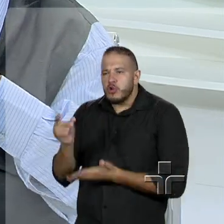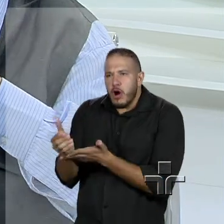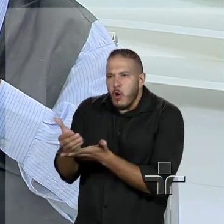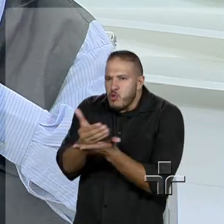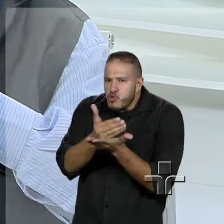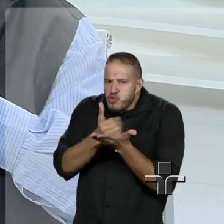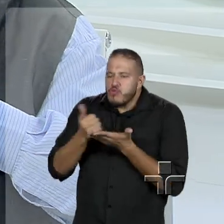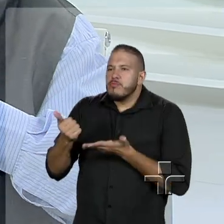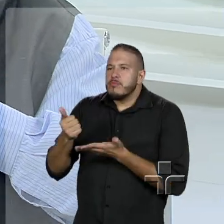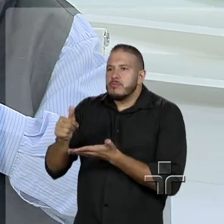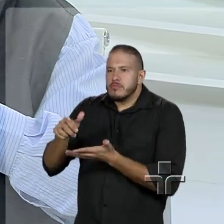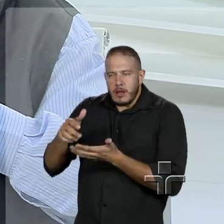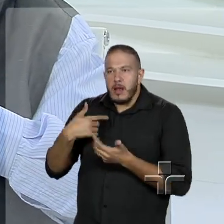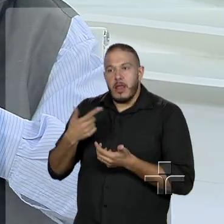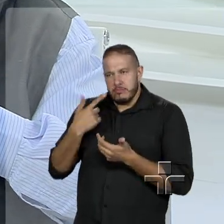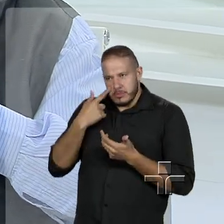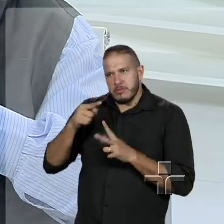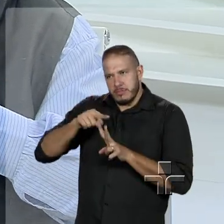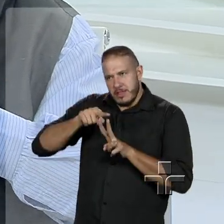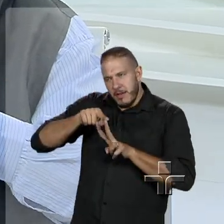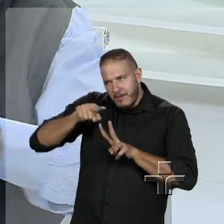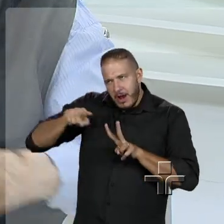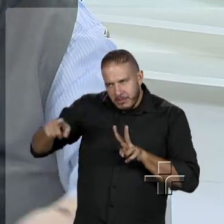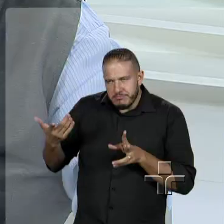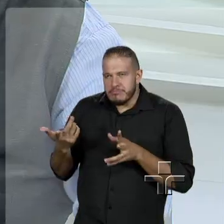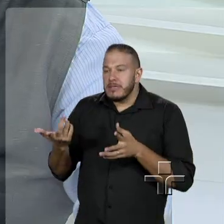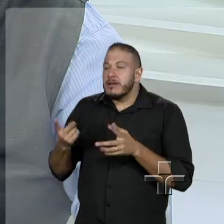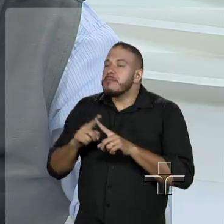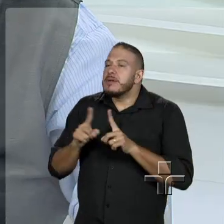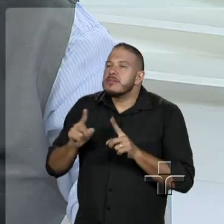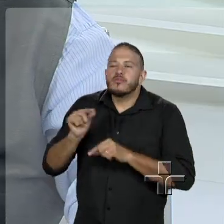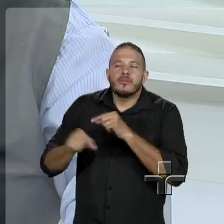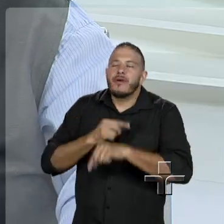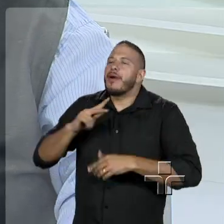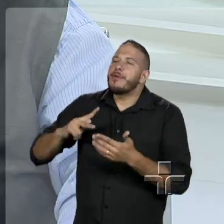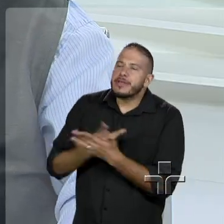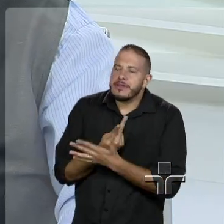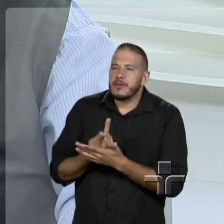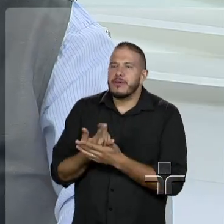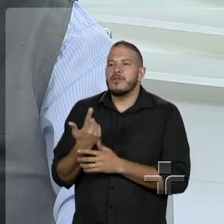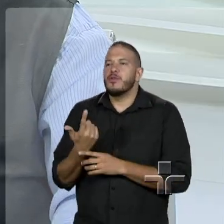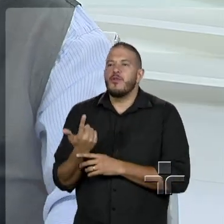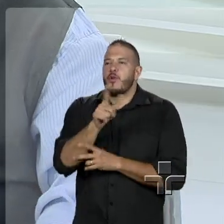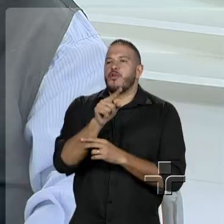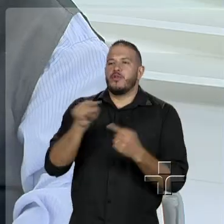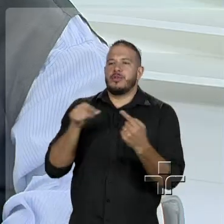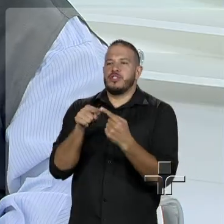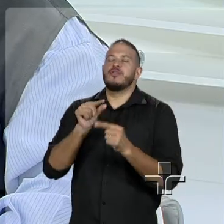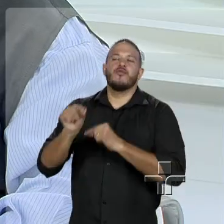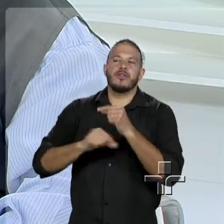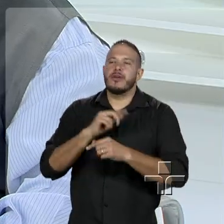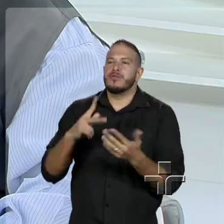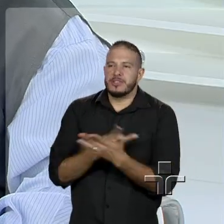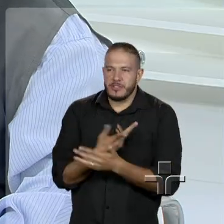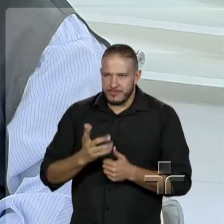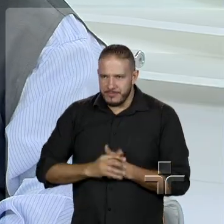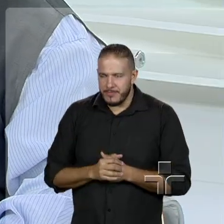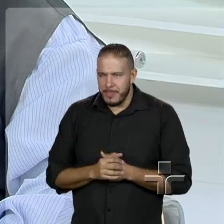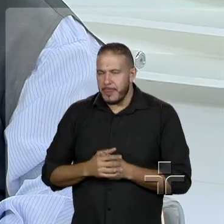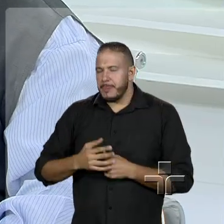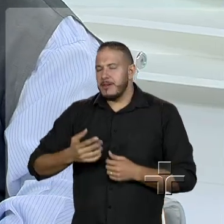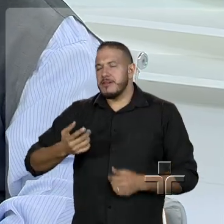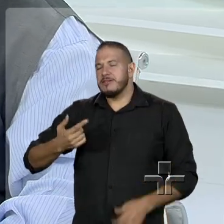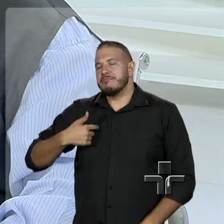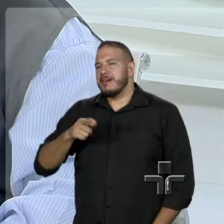maximizava a receita da Vale privada. Mas o que aconteceu com o outro objetivo? Não era